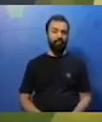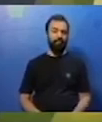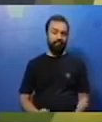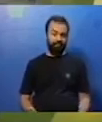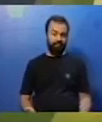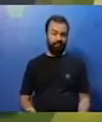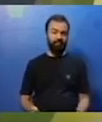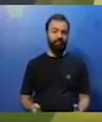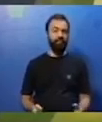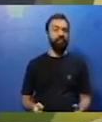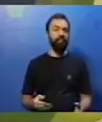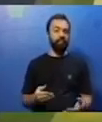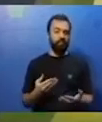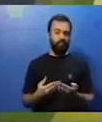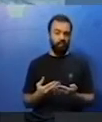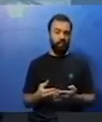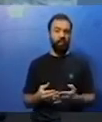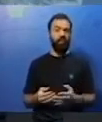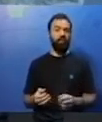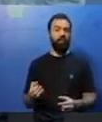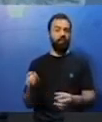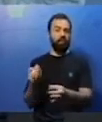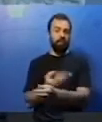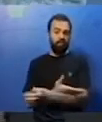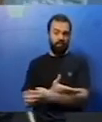Enfim. Essa é a nossa aula de hoje sobre